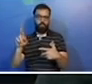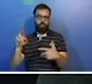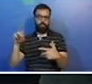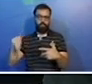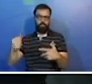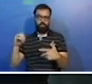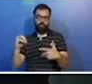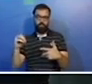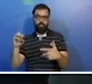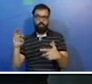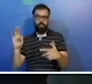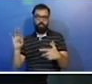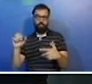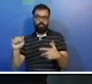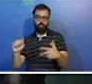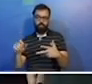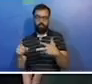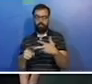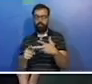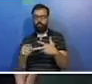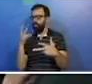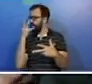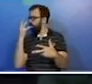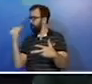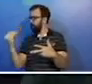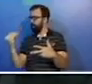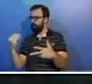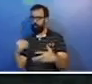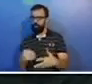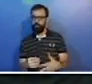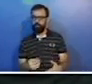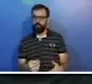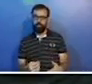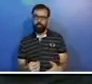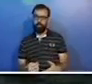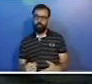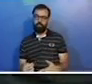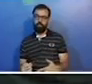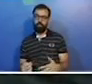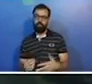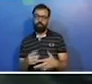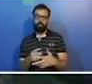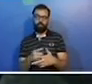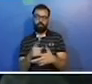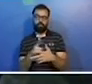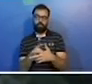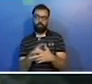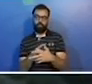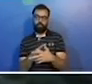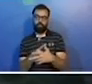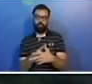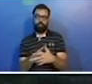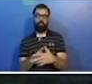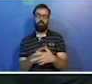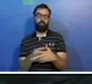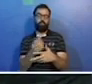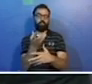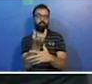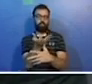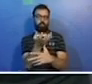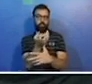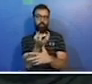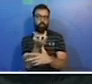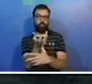alimentava da marmota? O coiote. E o ratinho herbívoro, também